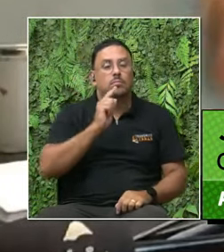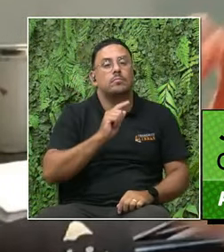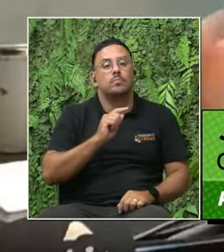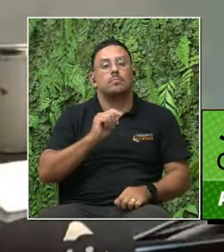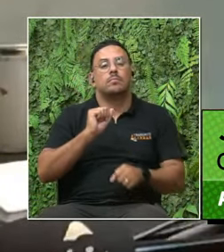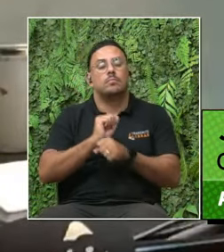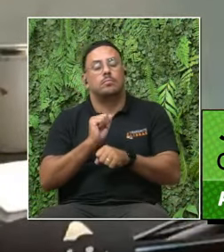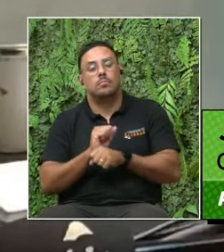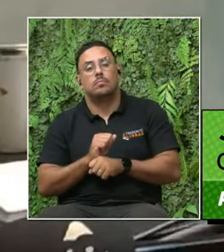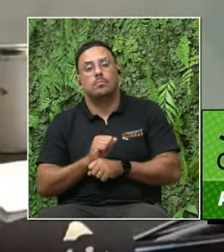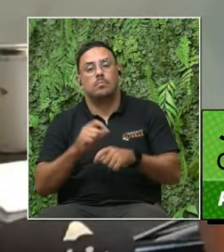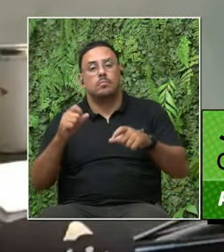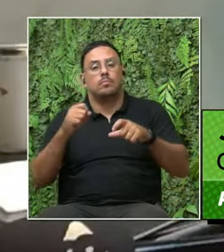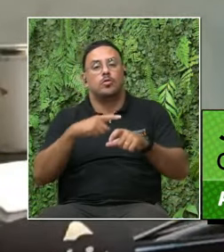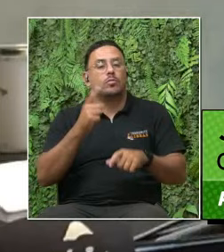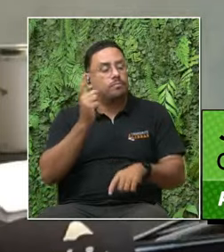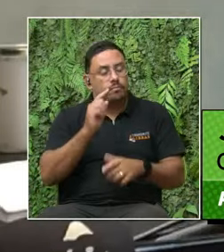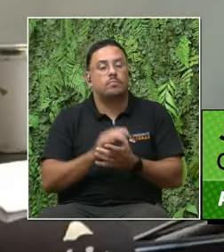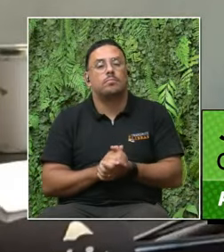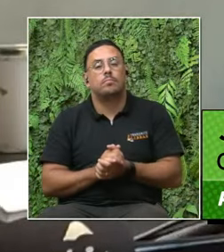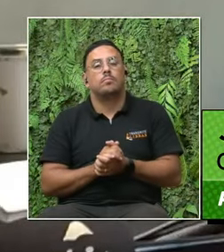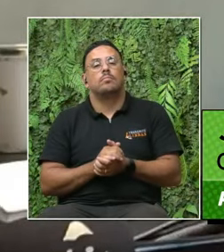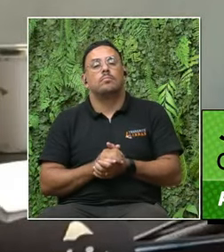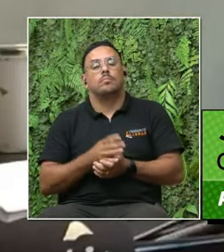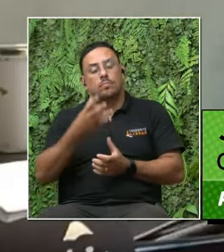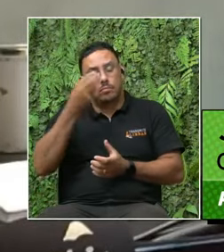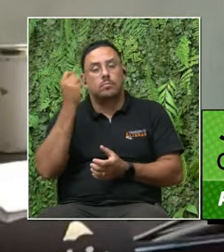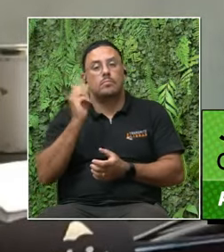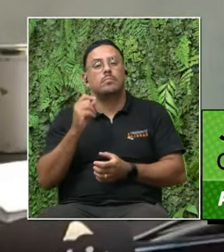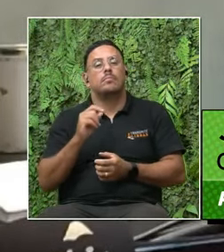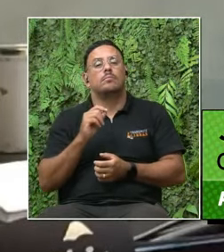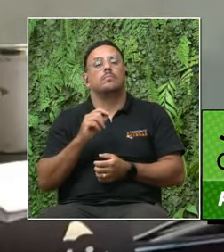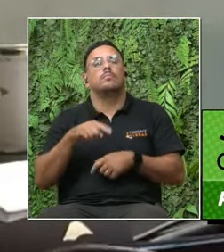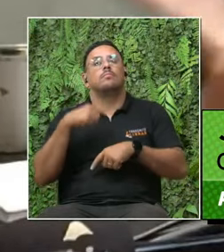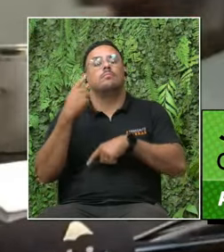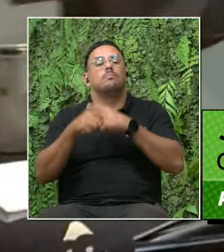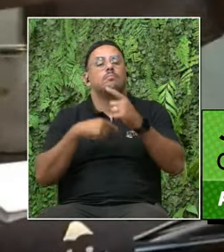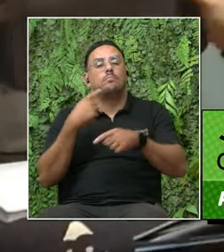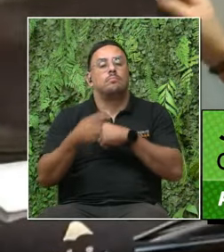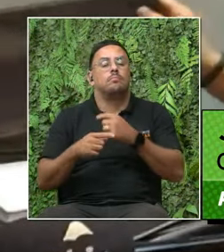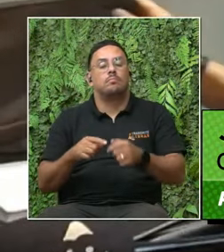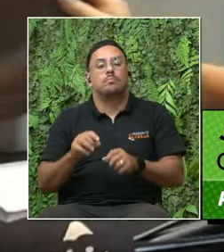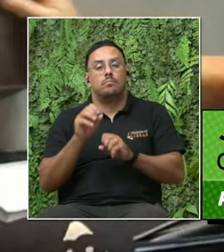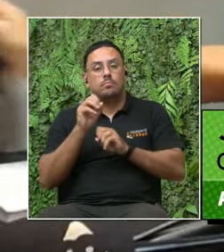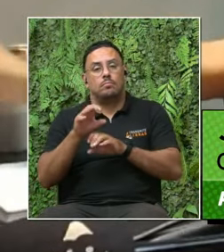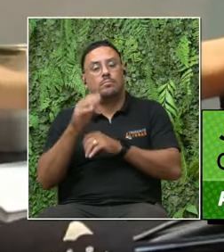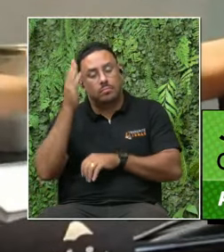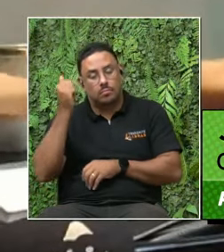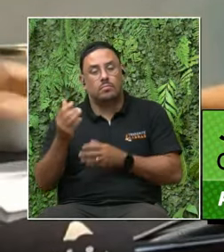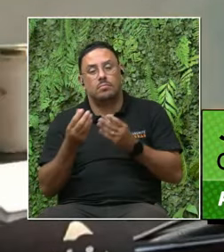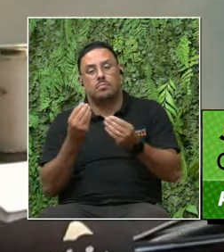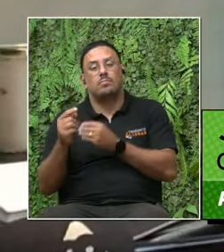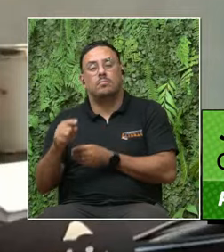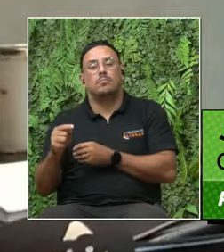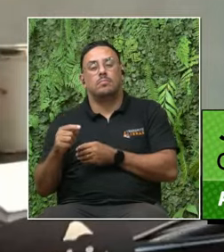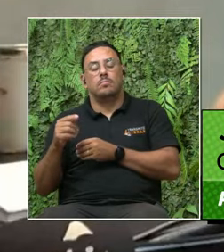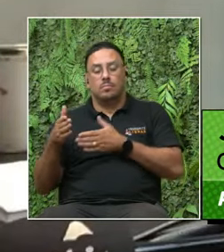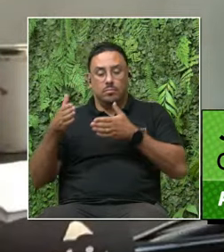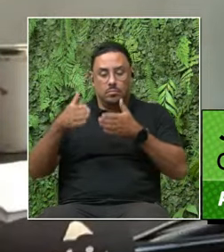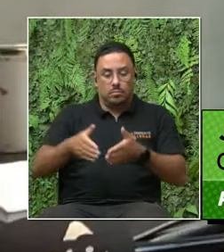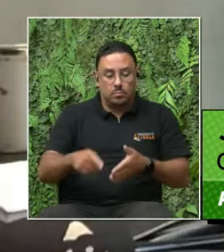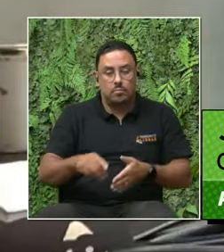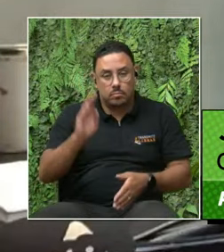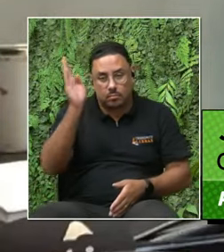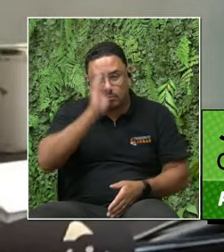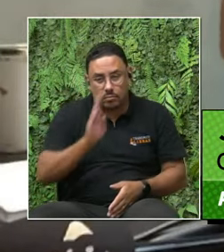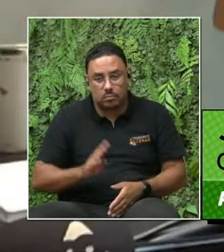intervalo não vamos uma Gol Não vamos deixar o estádio explodir em festa porque depois e e técnico argentino sabe muito bem porque eles vêm jogar aqui no Brasil